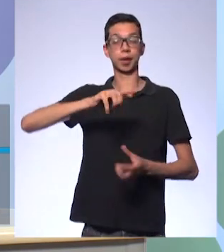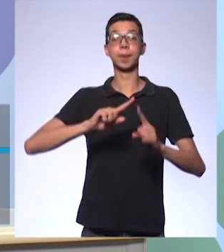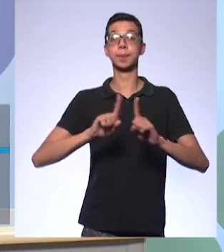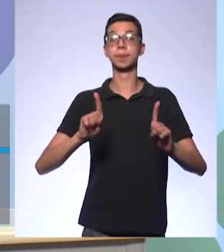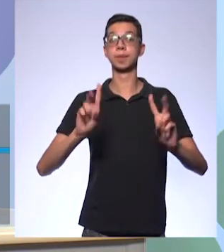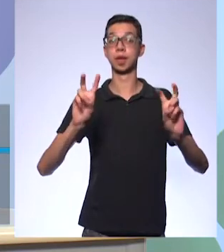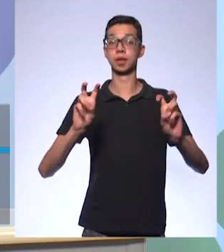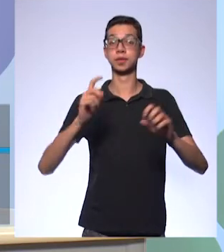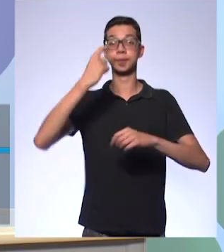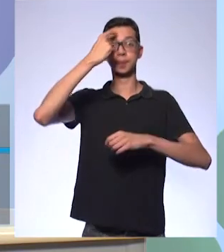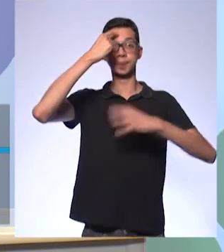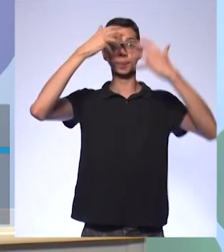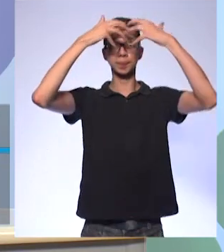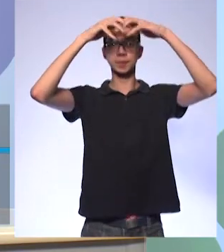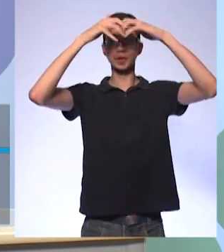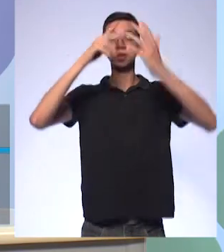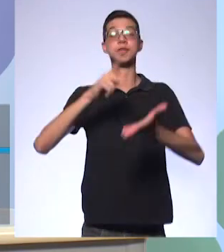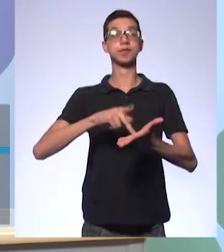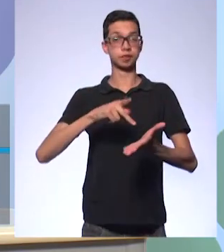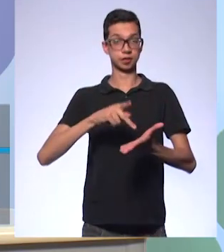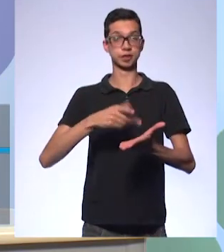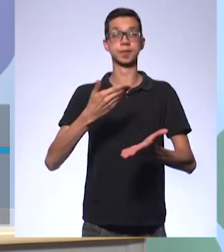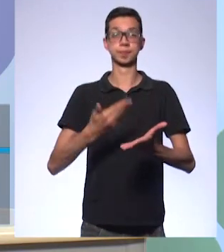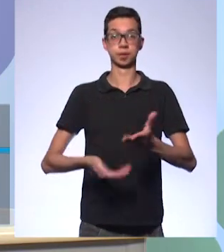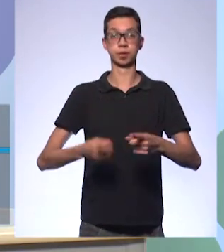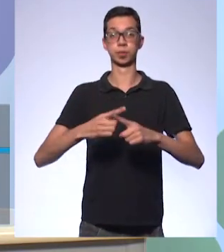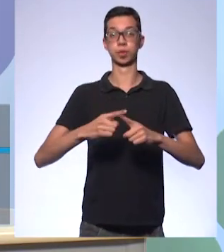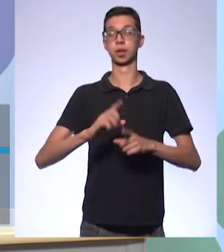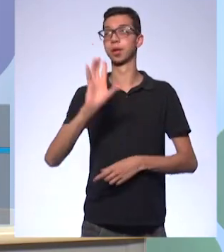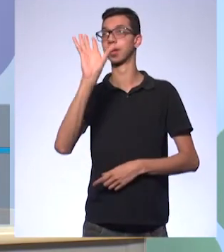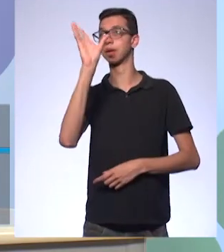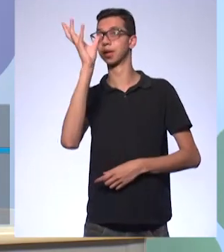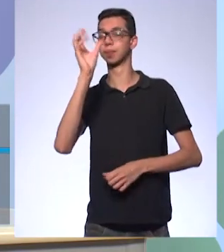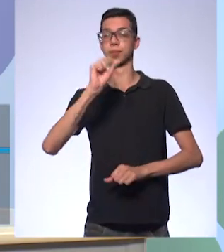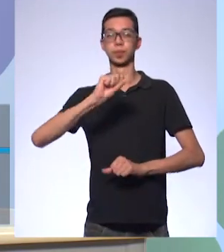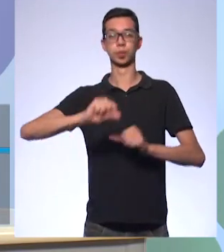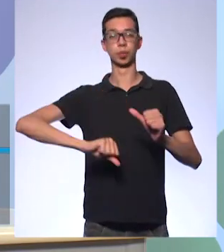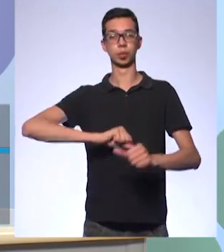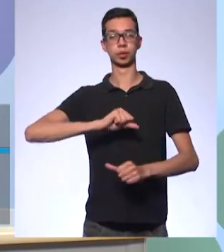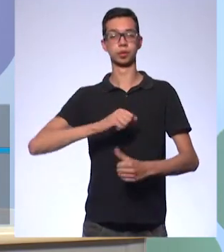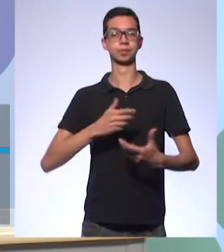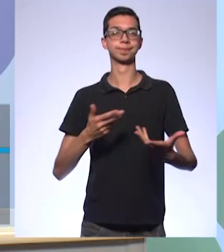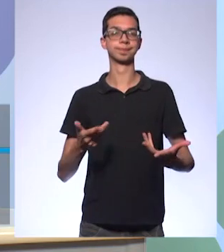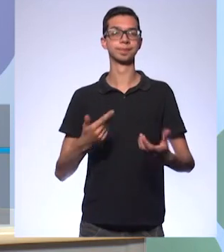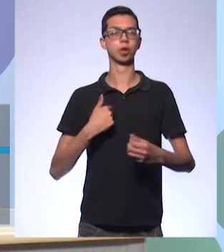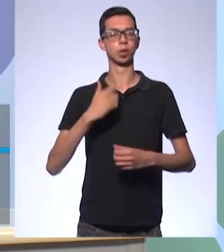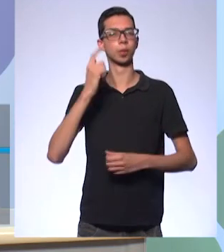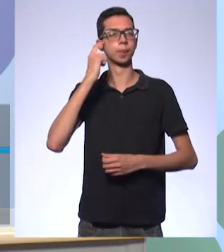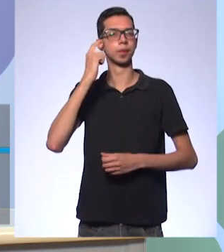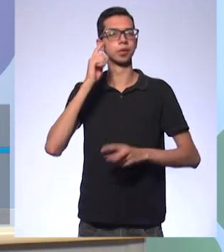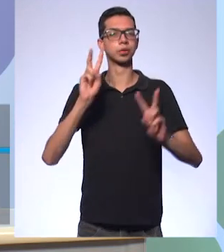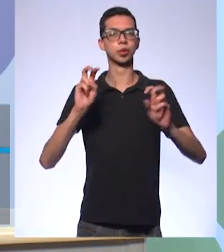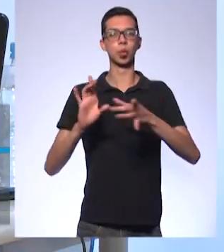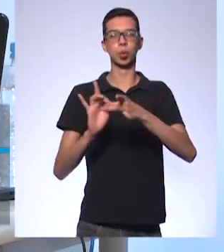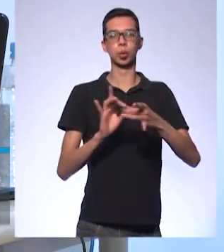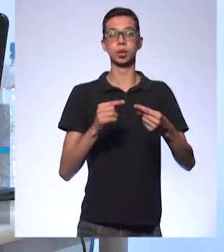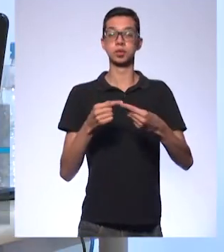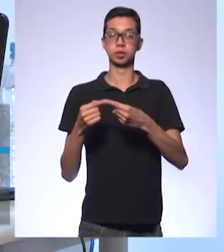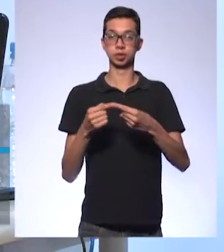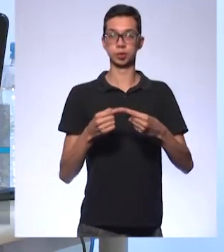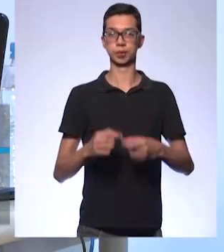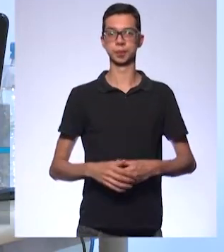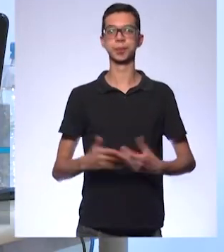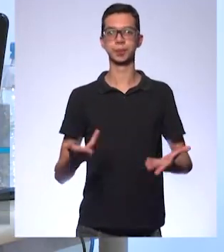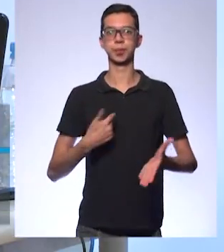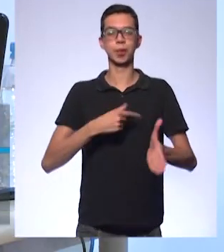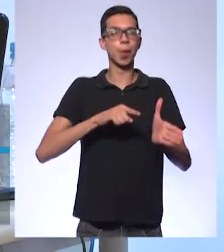gente perde, né, com as mudanças climáticas. Então, o que a gente ganha com isso? Eu acho que foi nesse sentido. Eu perguntei justamente